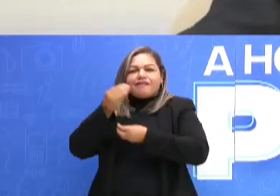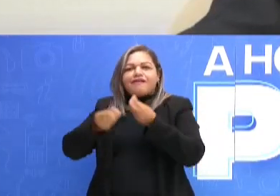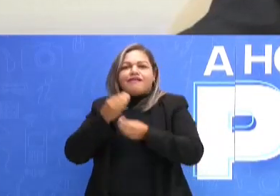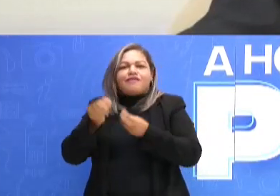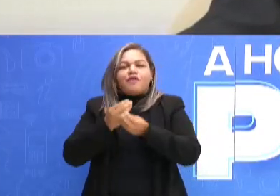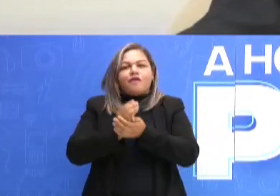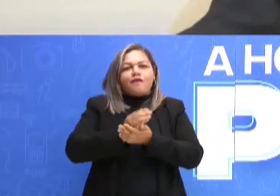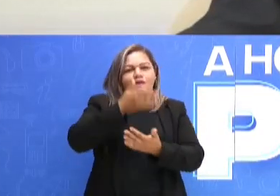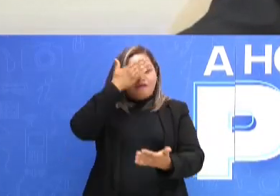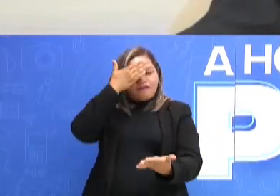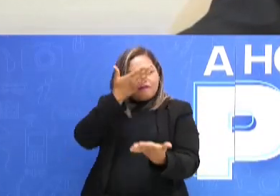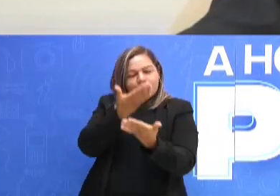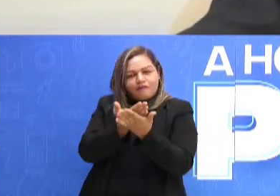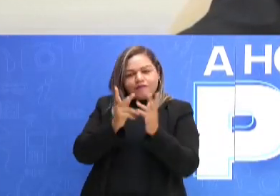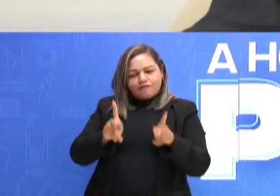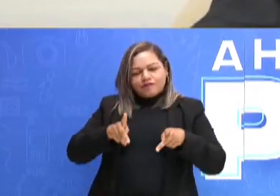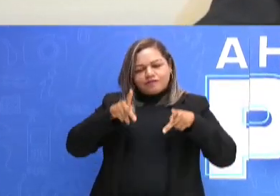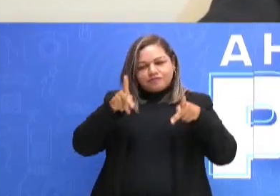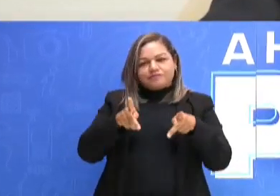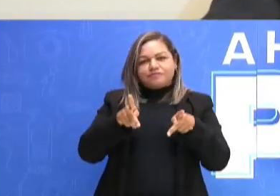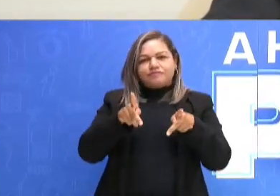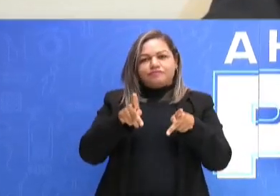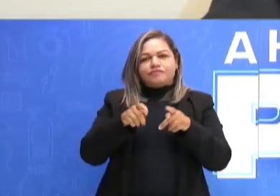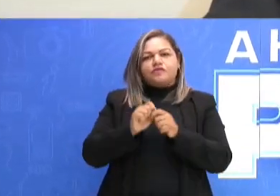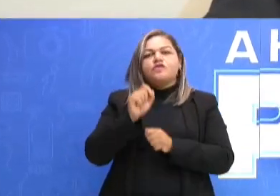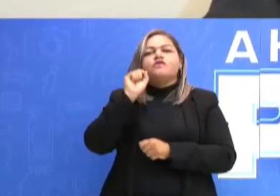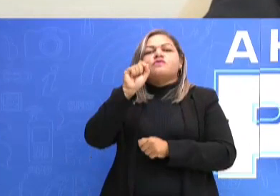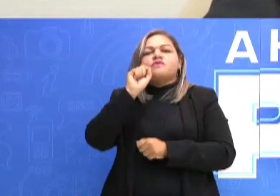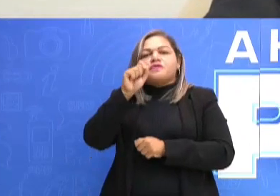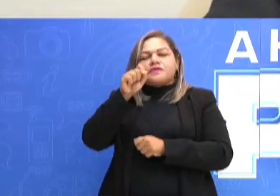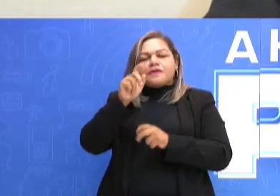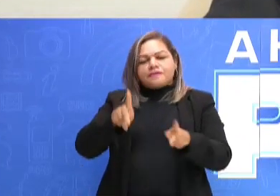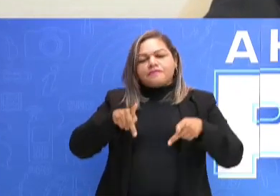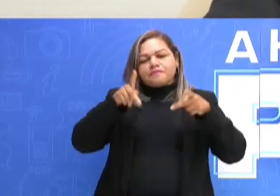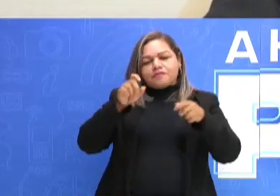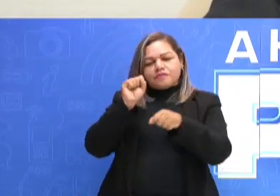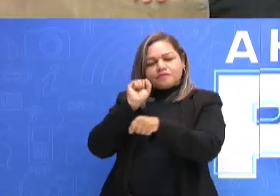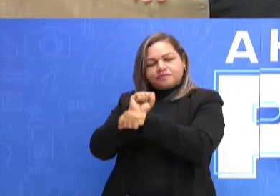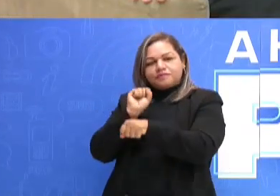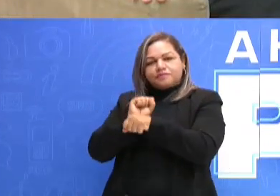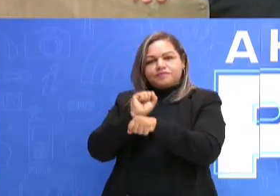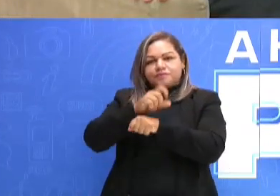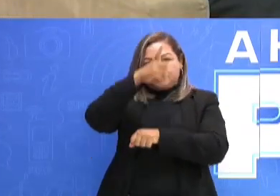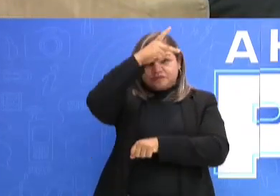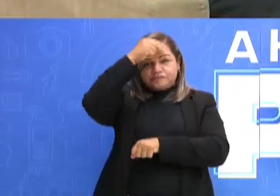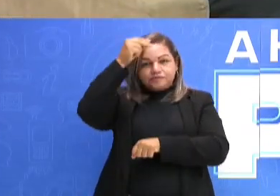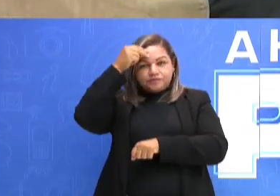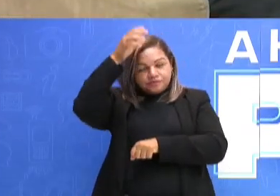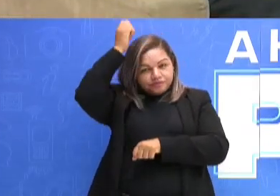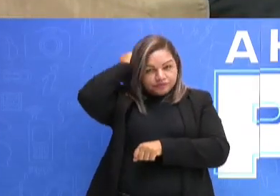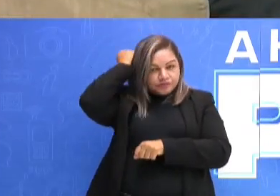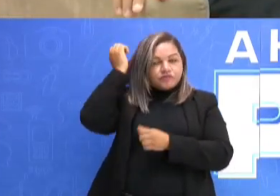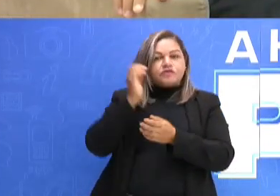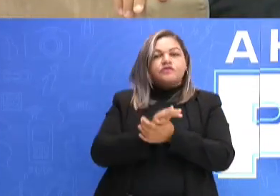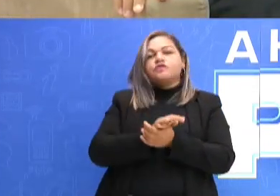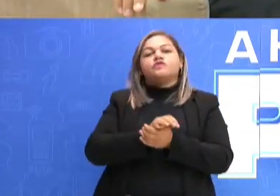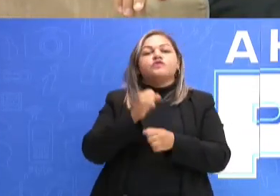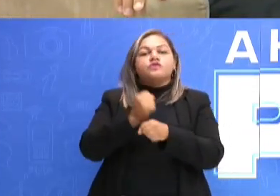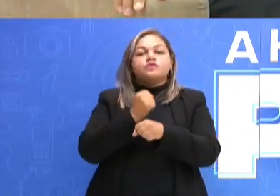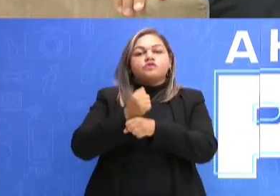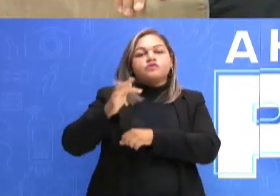pelo povo? E o que o povo de Caxias também pode esperar aí do senhor nesses outros